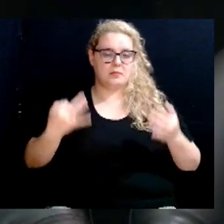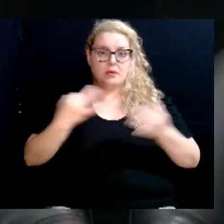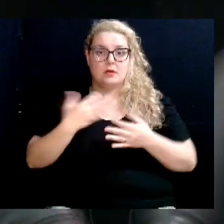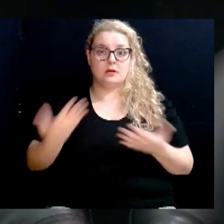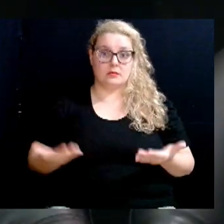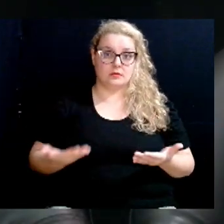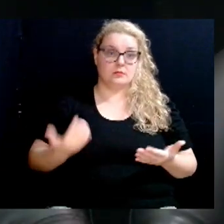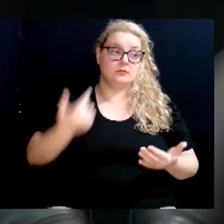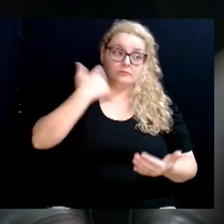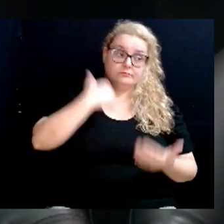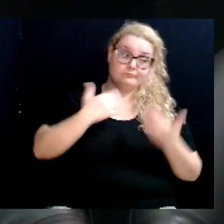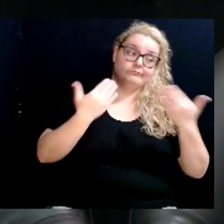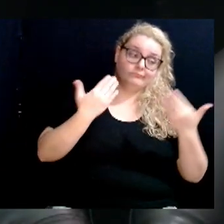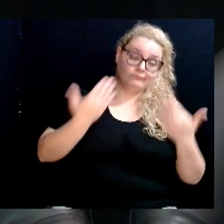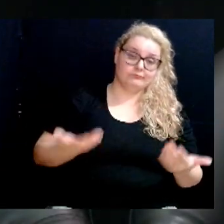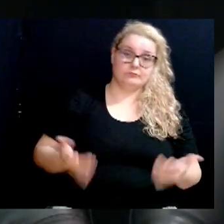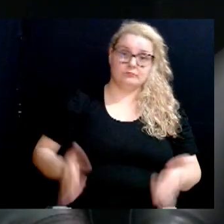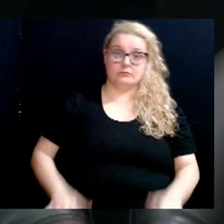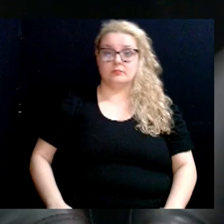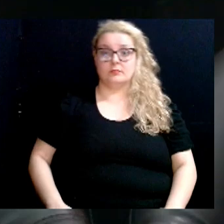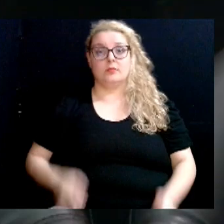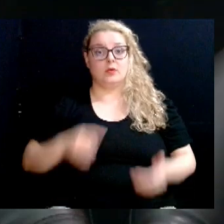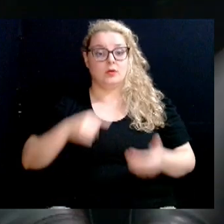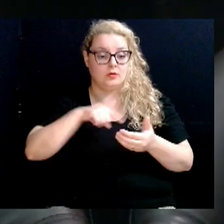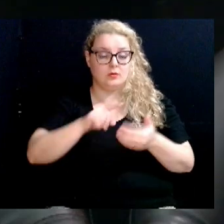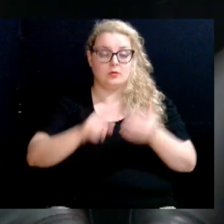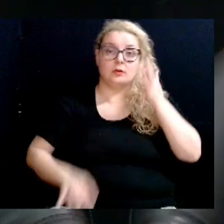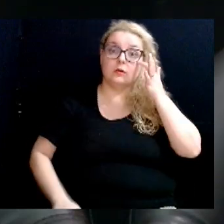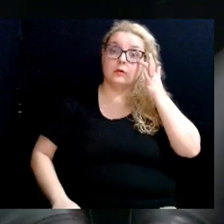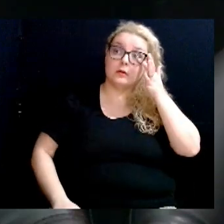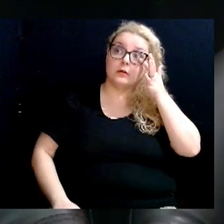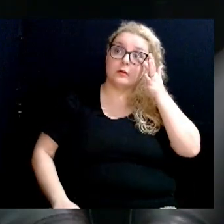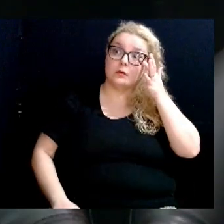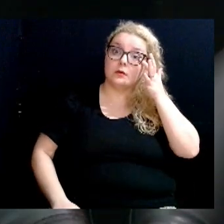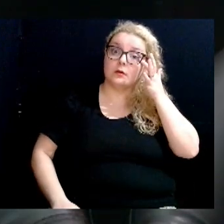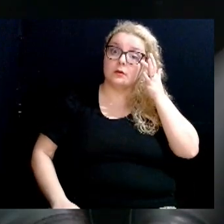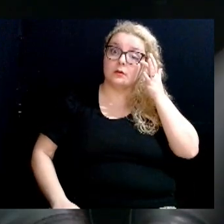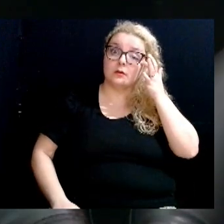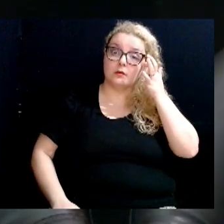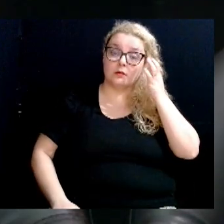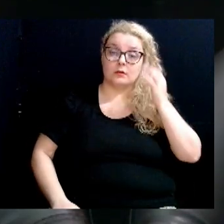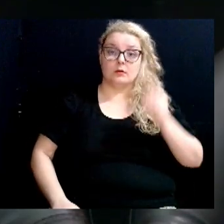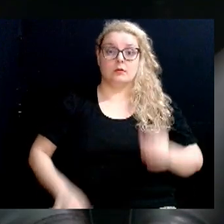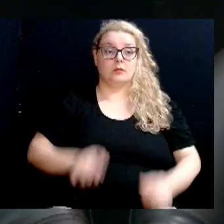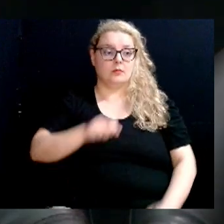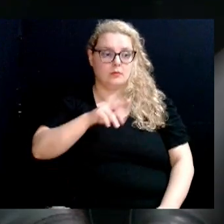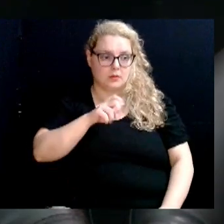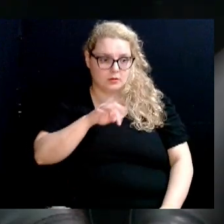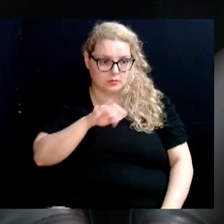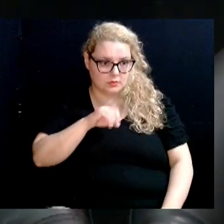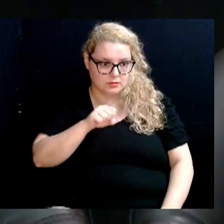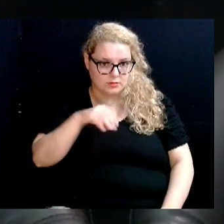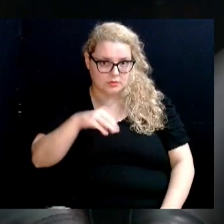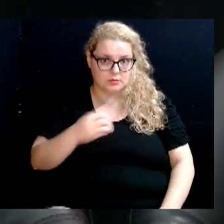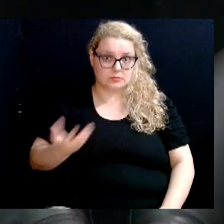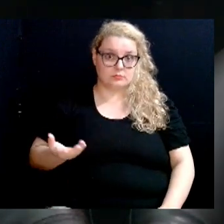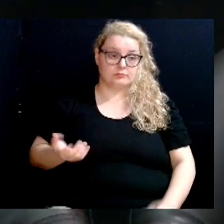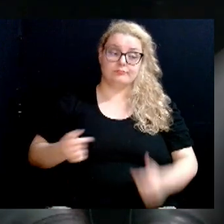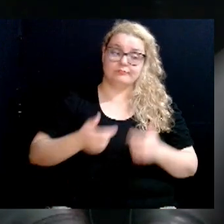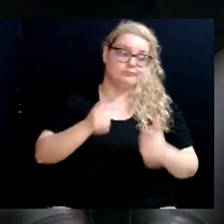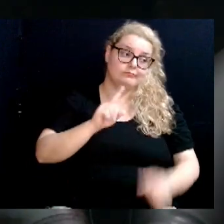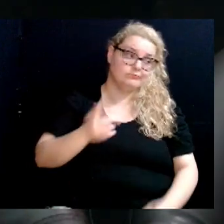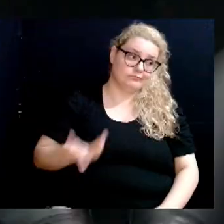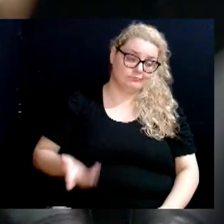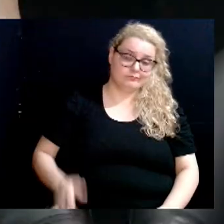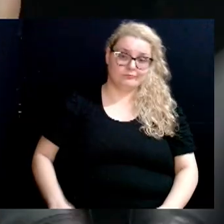comparando. Você consome conteúdos que ativam o seu erotismo? A maioria não. Então, assim, a gente não